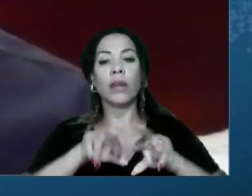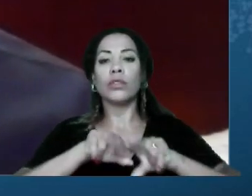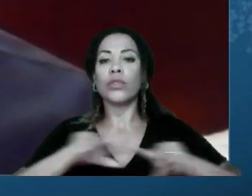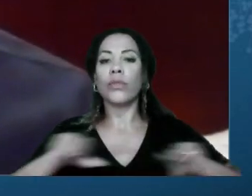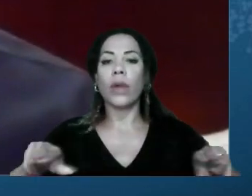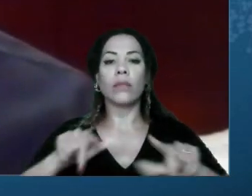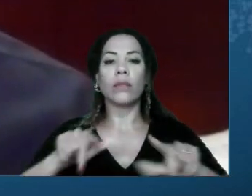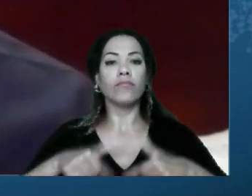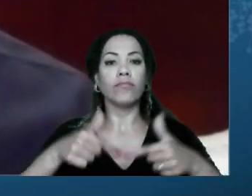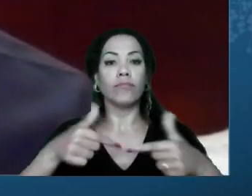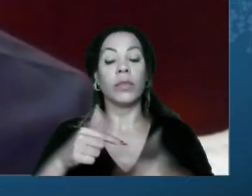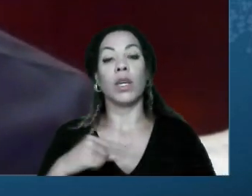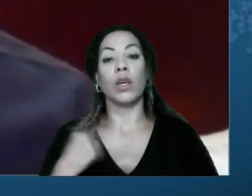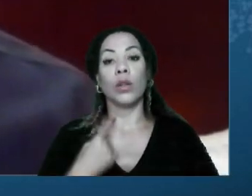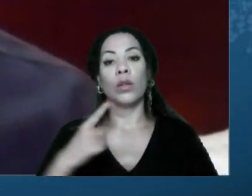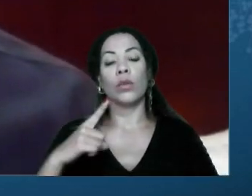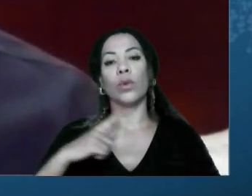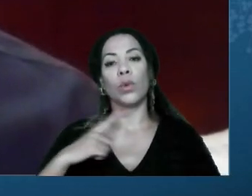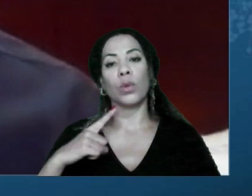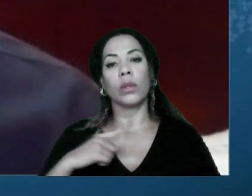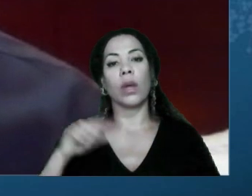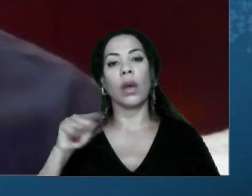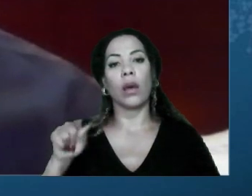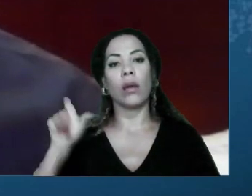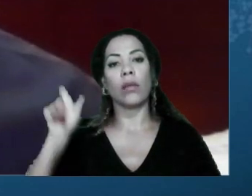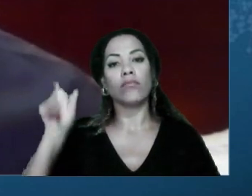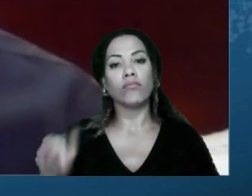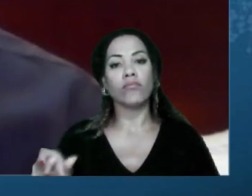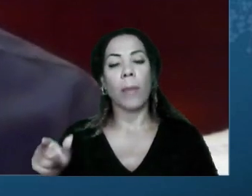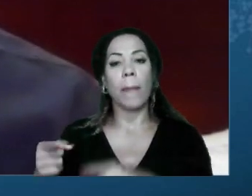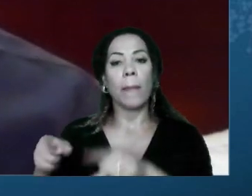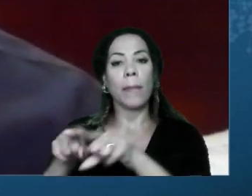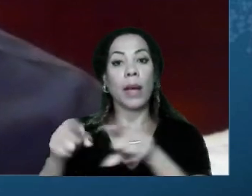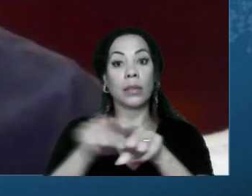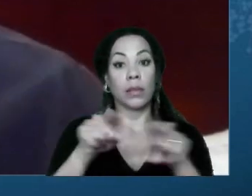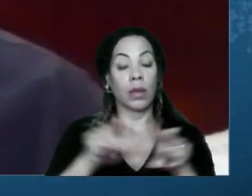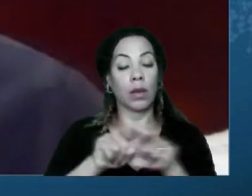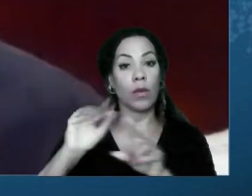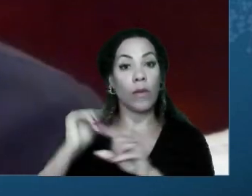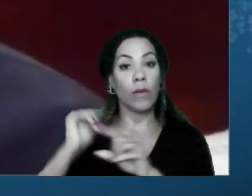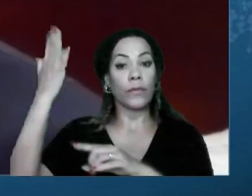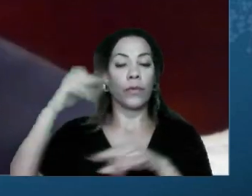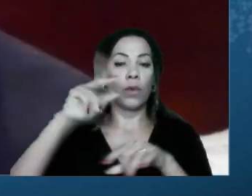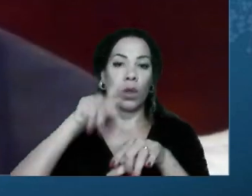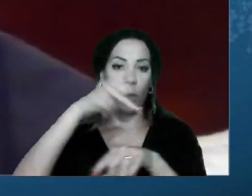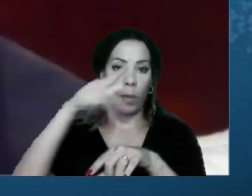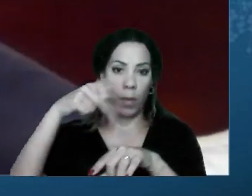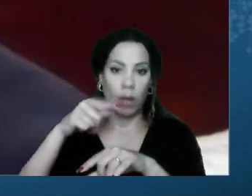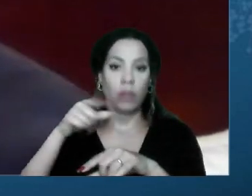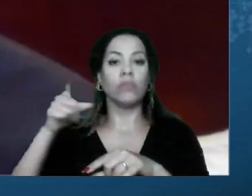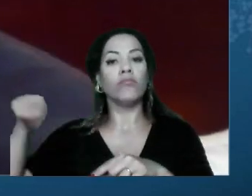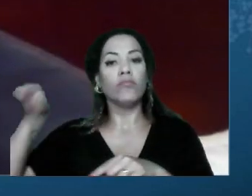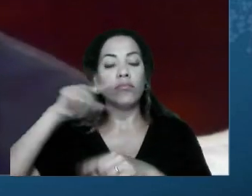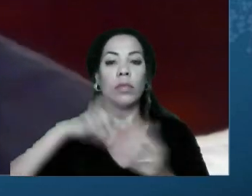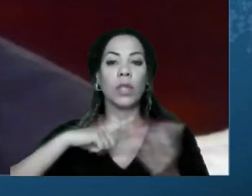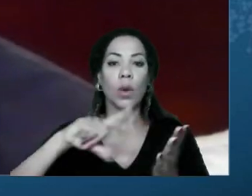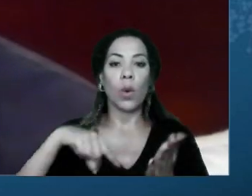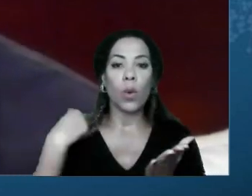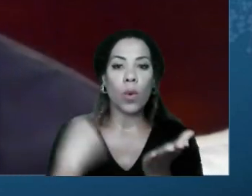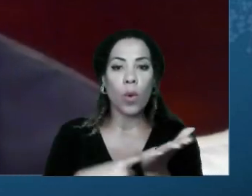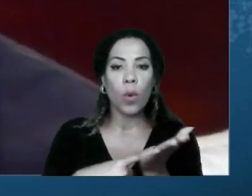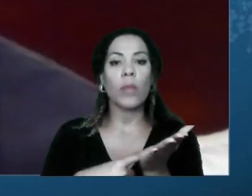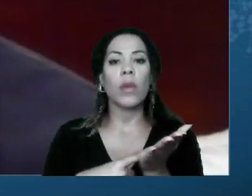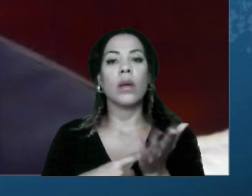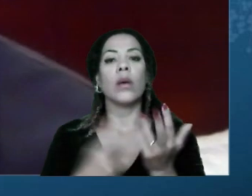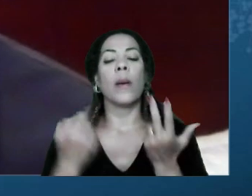iniciativas. Temos os nossos parceiros internacionais, Bora and Jean, que estão comprometidos com o